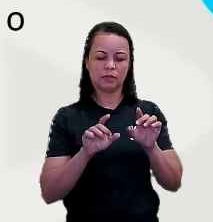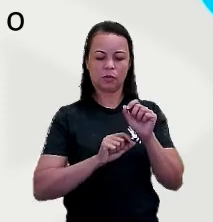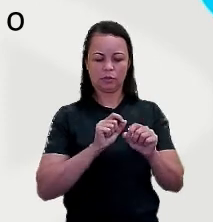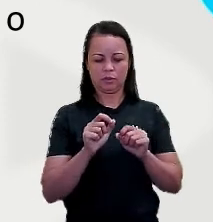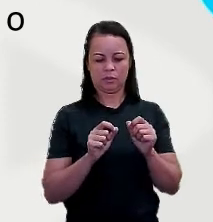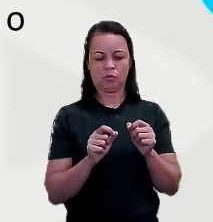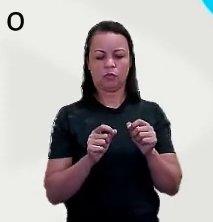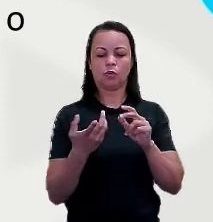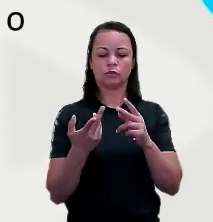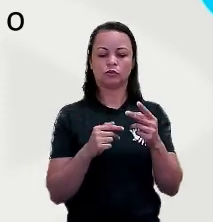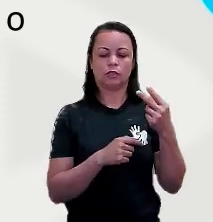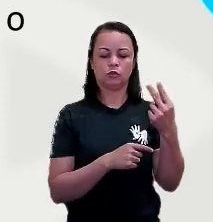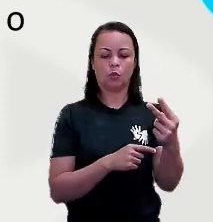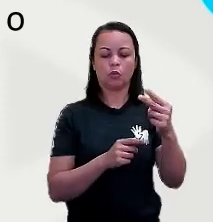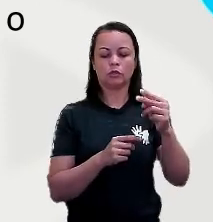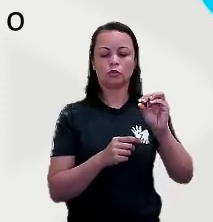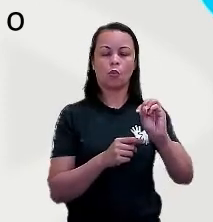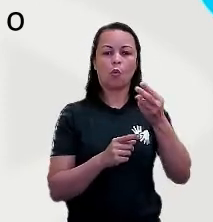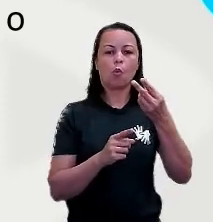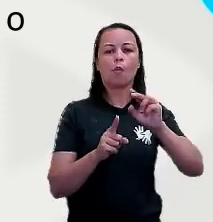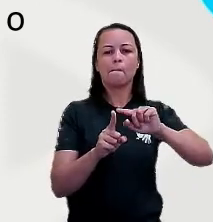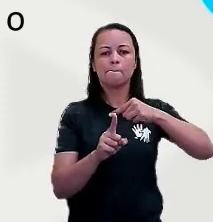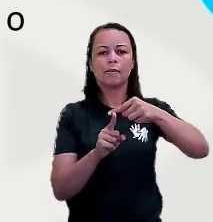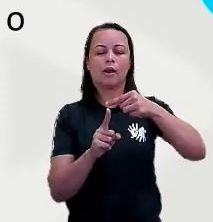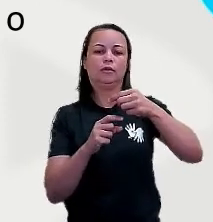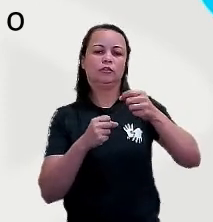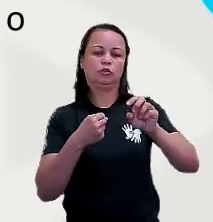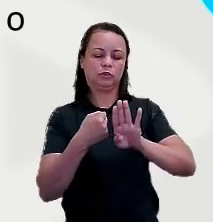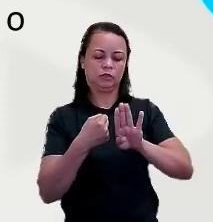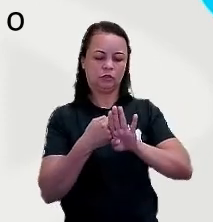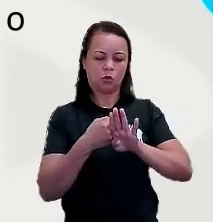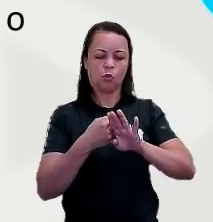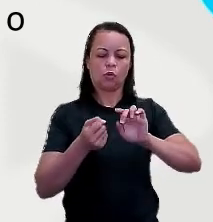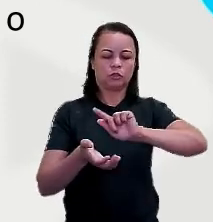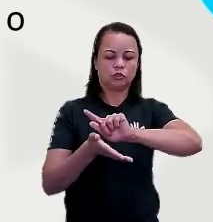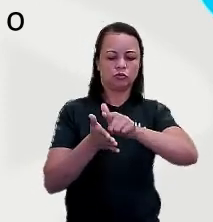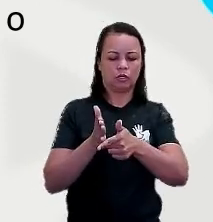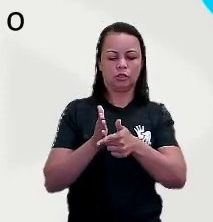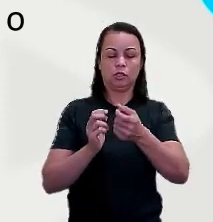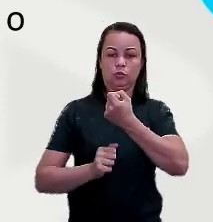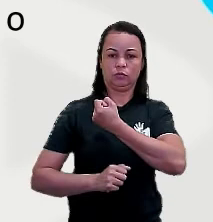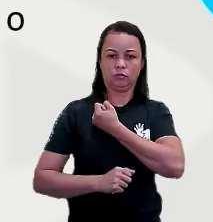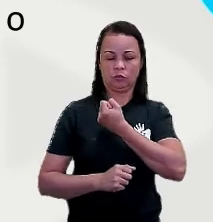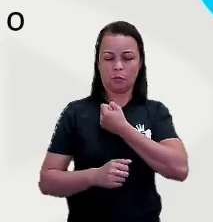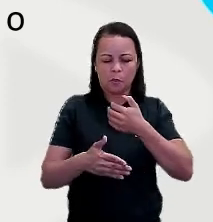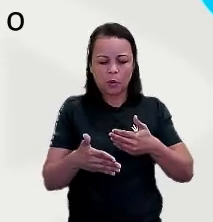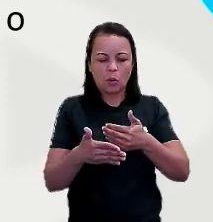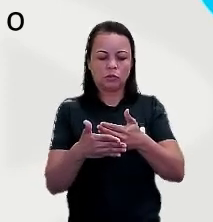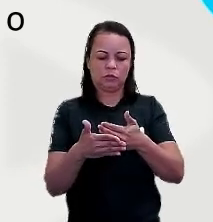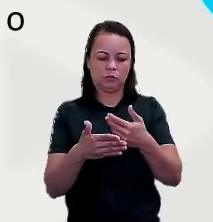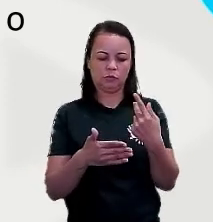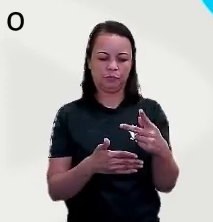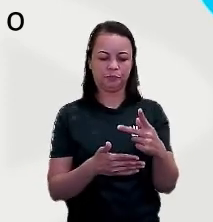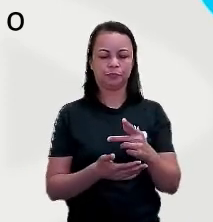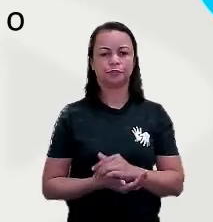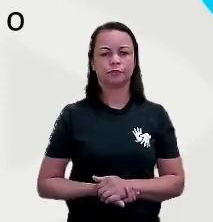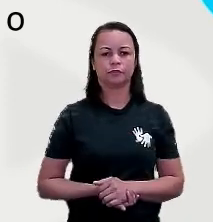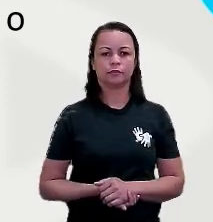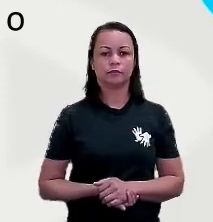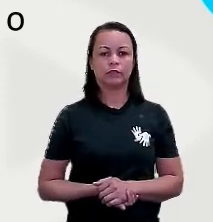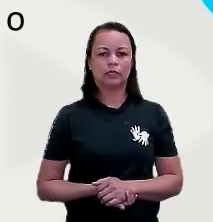mais substantivos, ele concorda em gênero e número com o mais próximo nos seguintes casos. Então, ó,